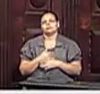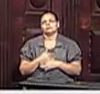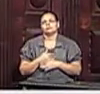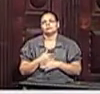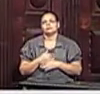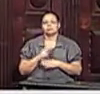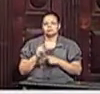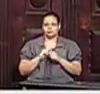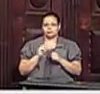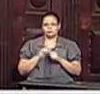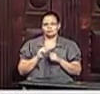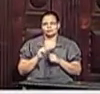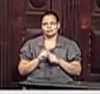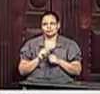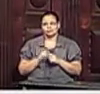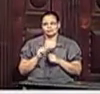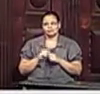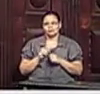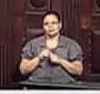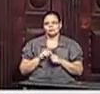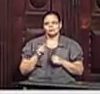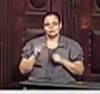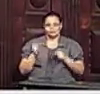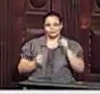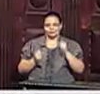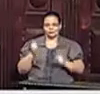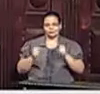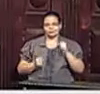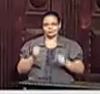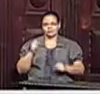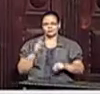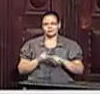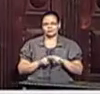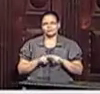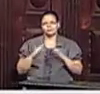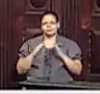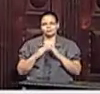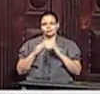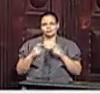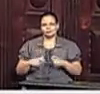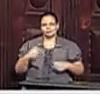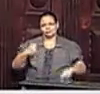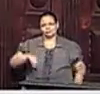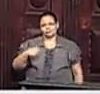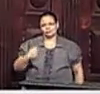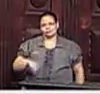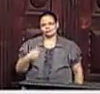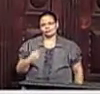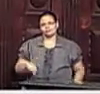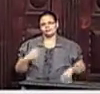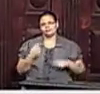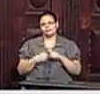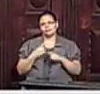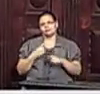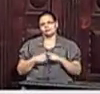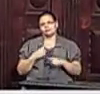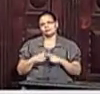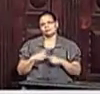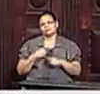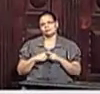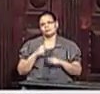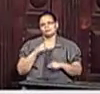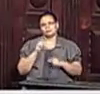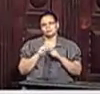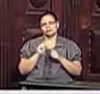que são feitas para apreensão dos veículos dos moradores de Queimados. Porque eu